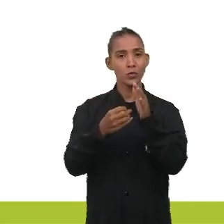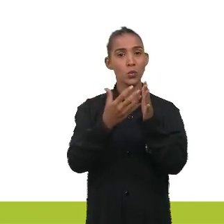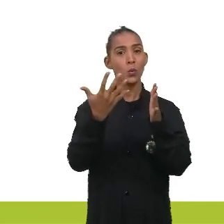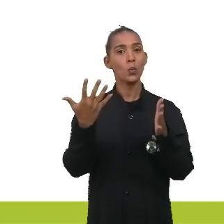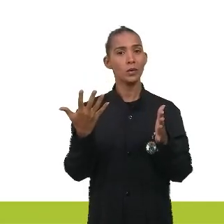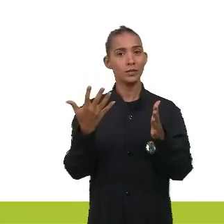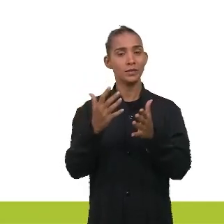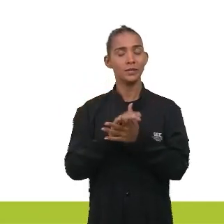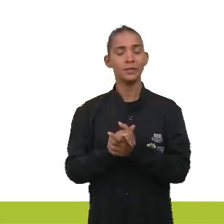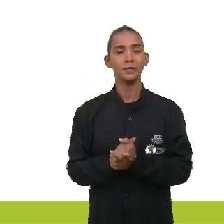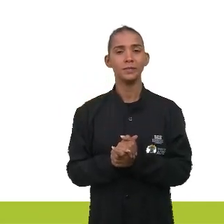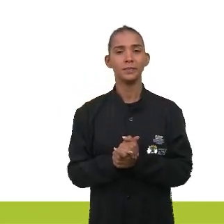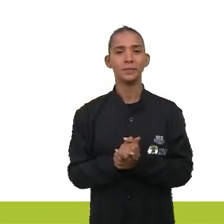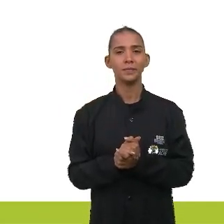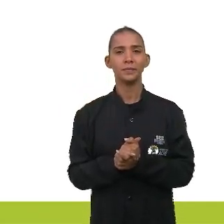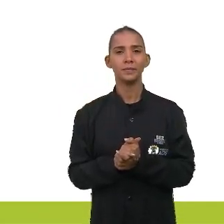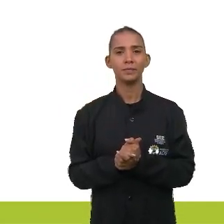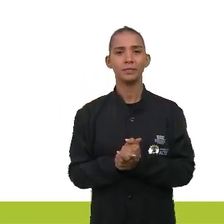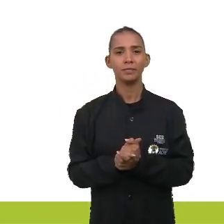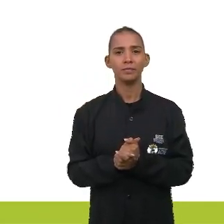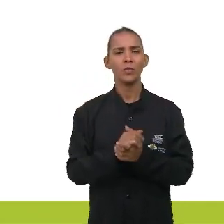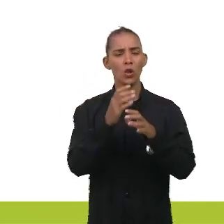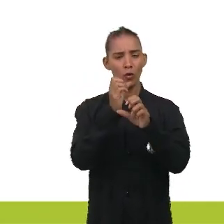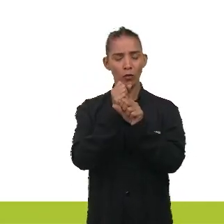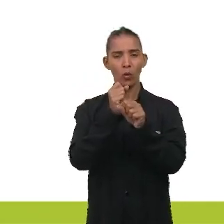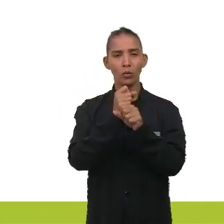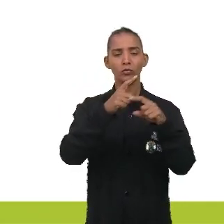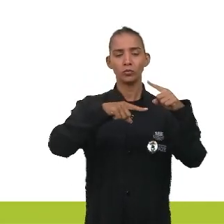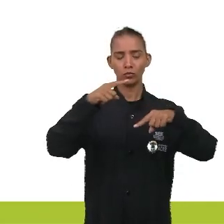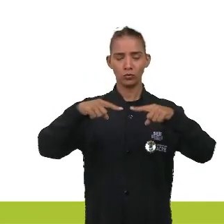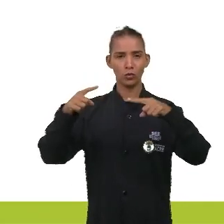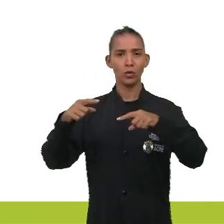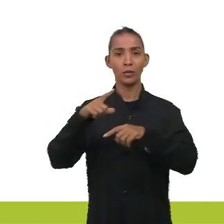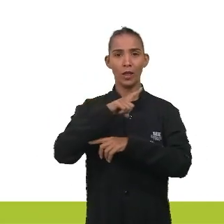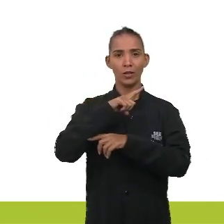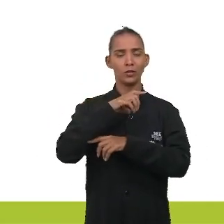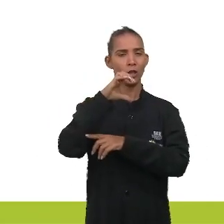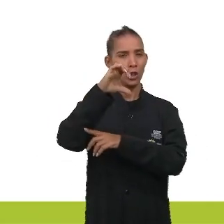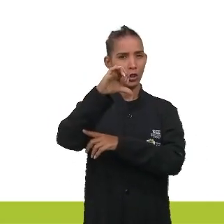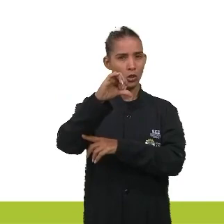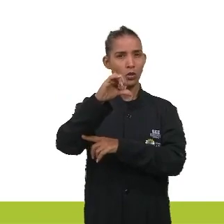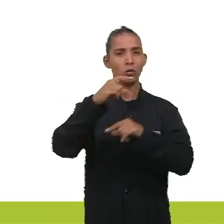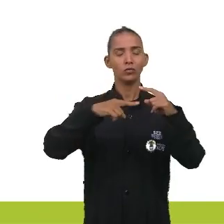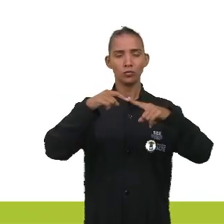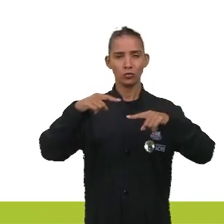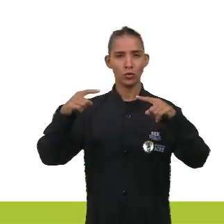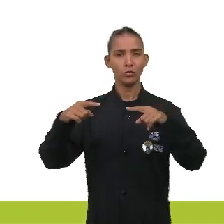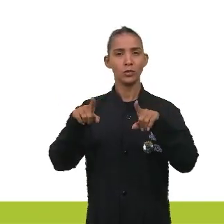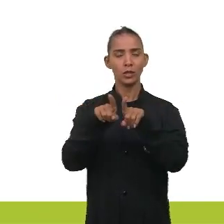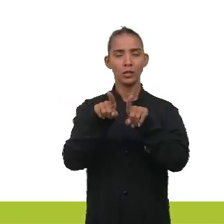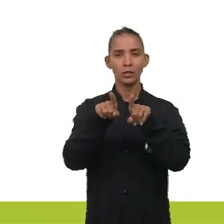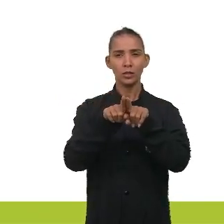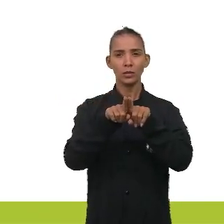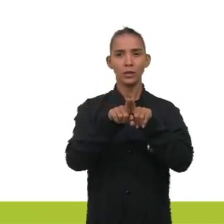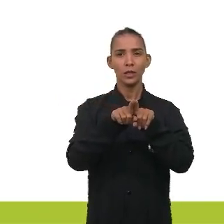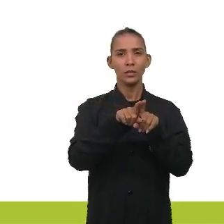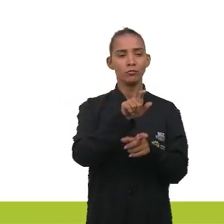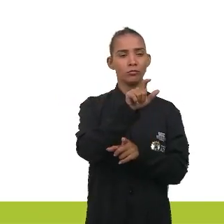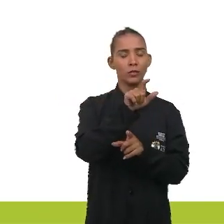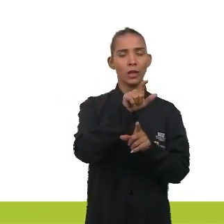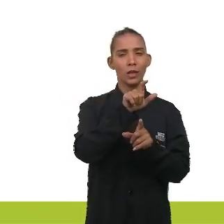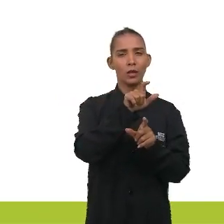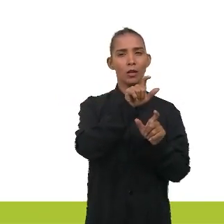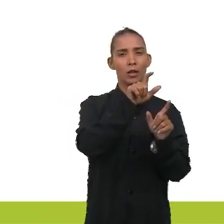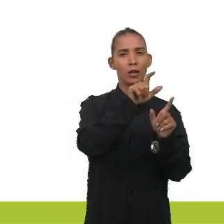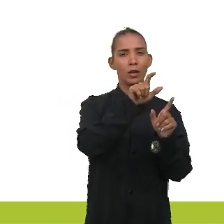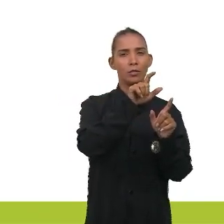aqui. Eu vou contar quantos objetos nós temos. Nós temos um total de 9 objetos. Você percebe que tem 6 barrinhas e 3 sinal de mais.